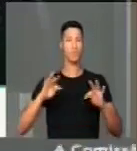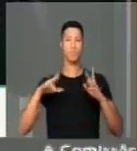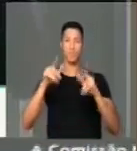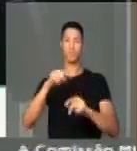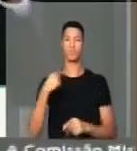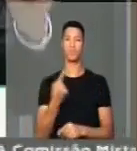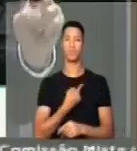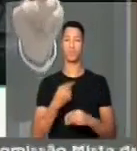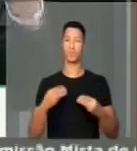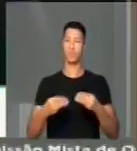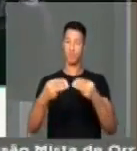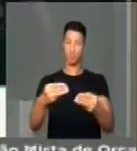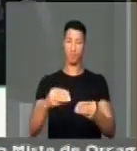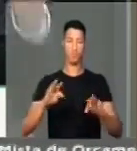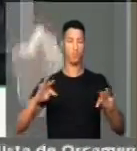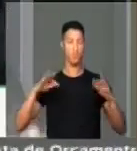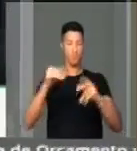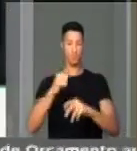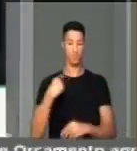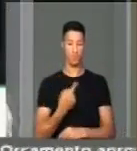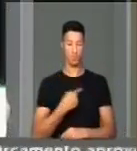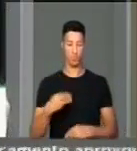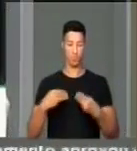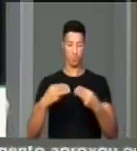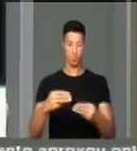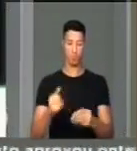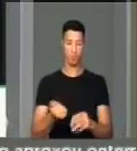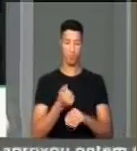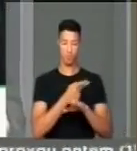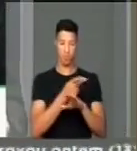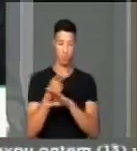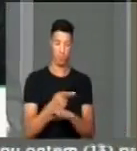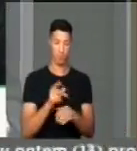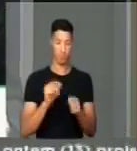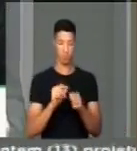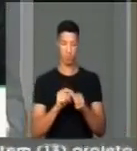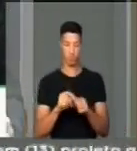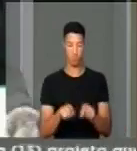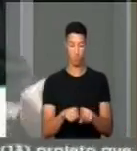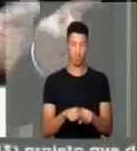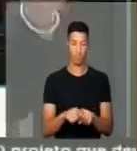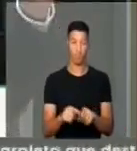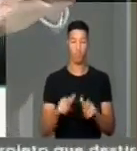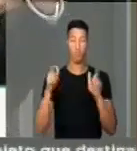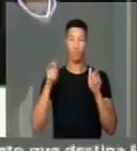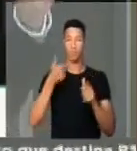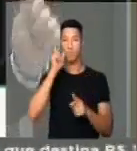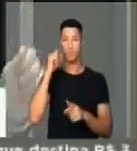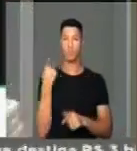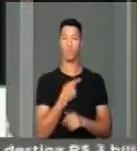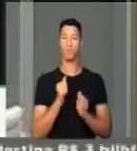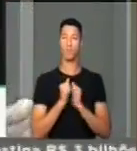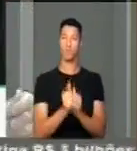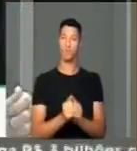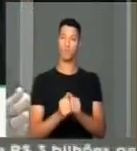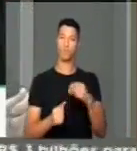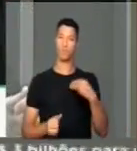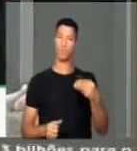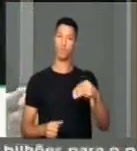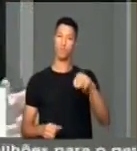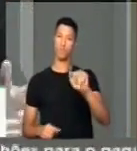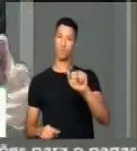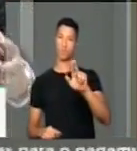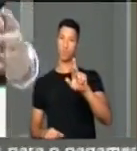os nossos ministérios e todos os nossos ministros estão procurando fazer isso. Ontem nós tivemos com o ministro Maurício